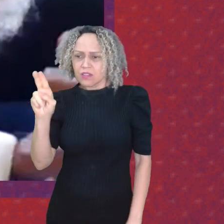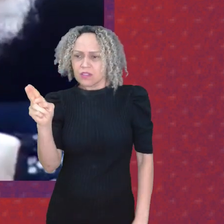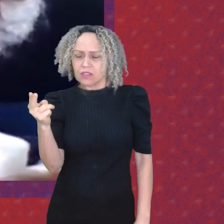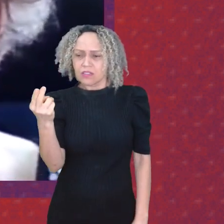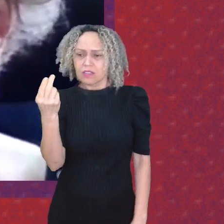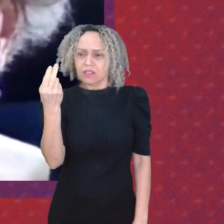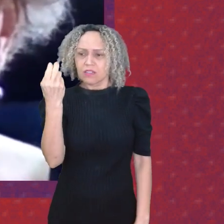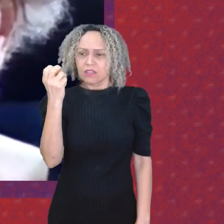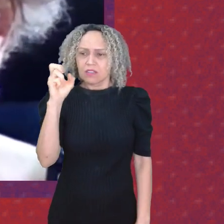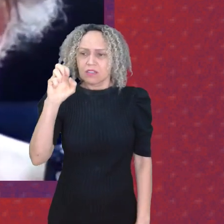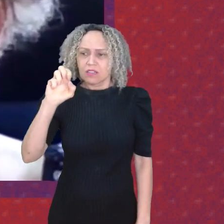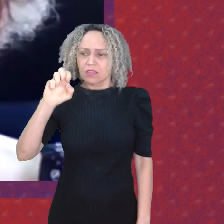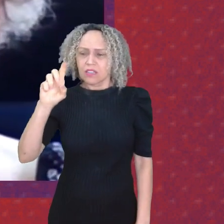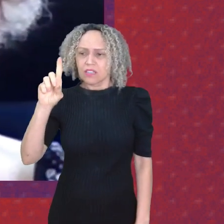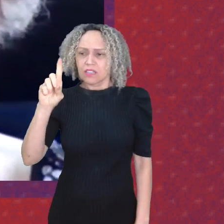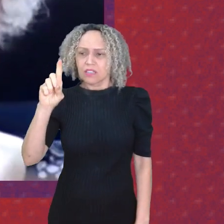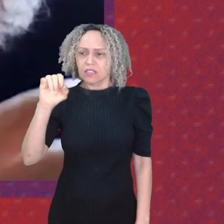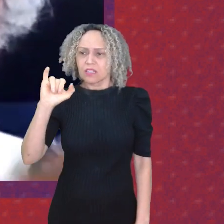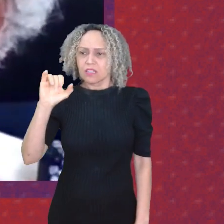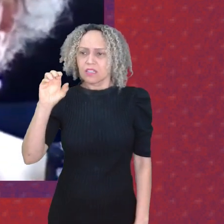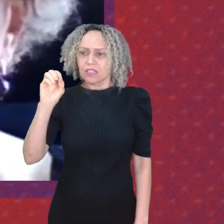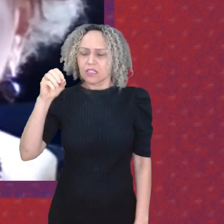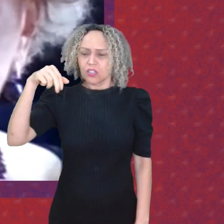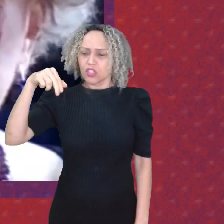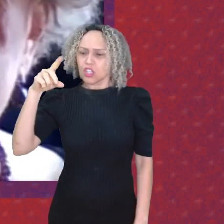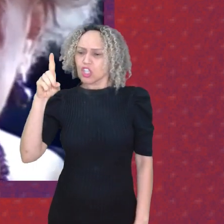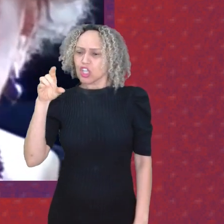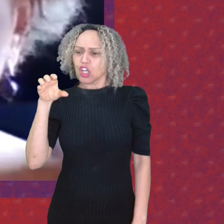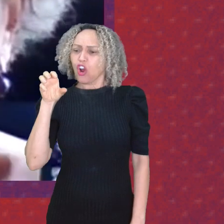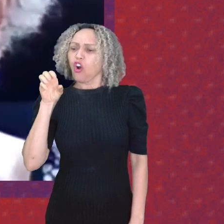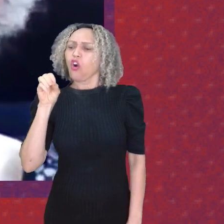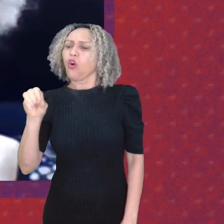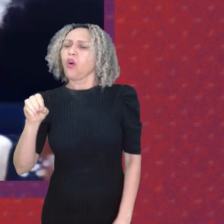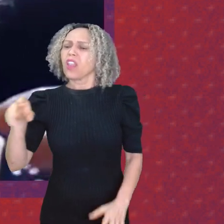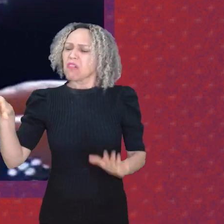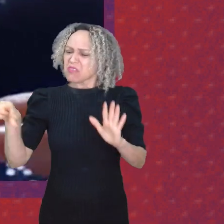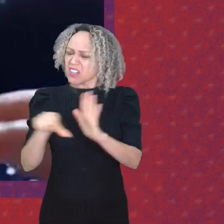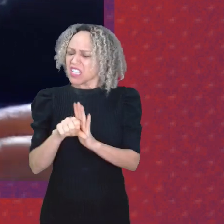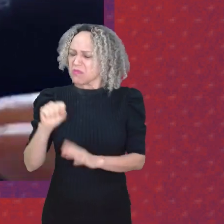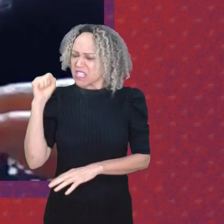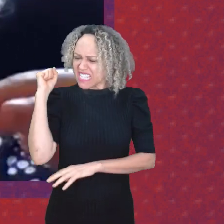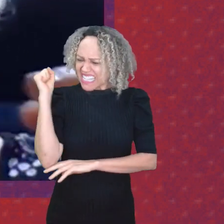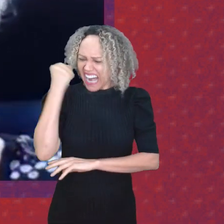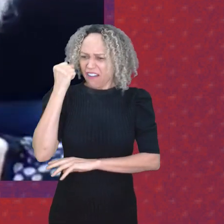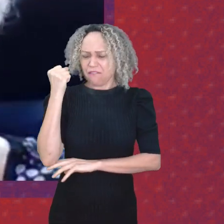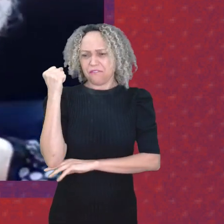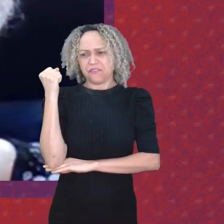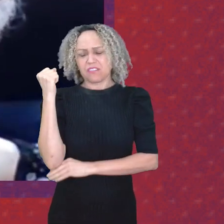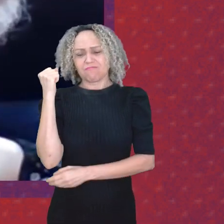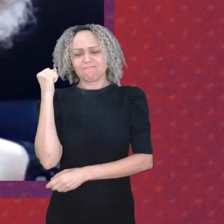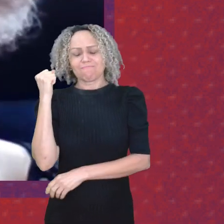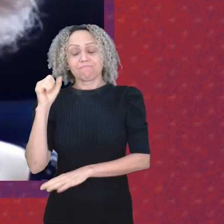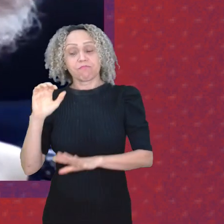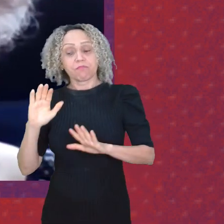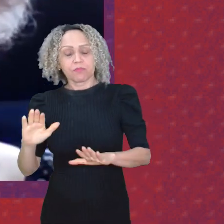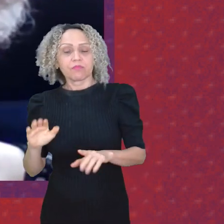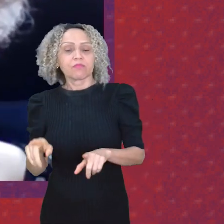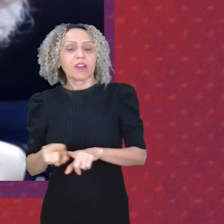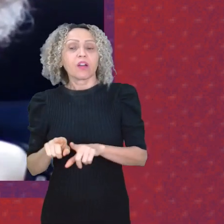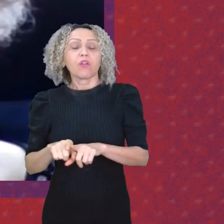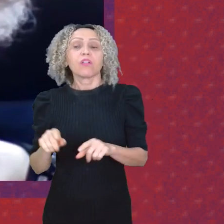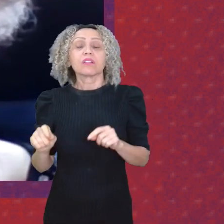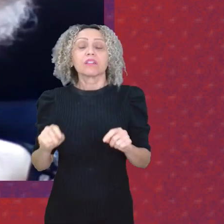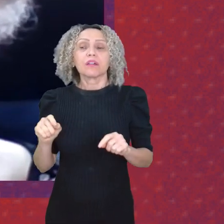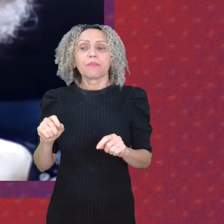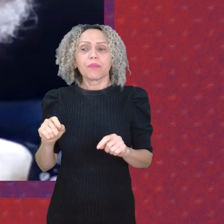E se for em menores de 14 anos ou mulheres incapazes,